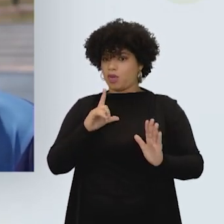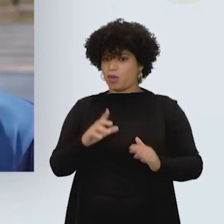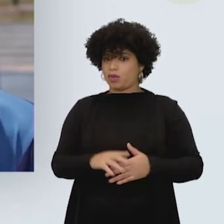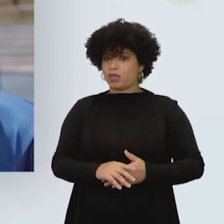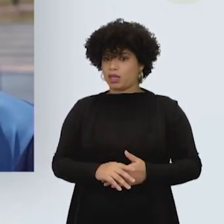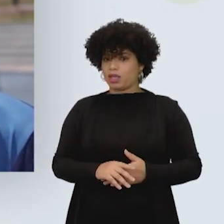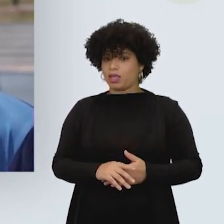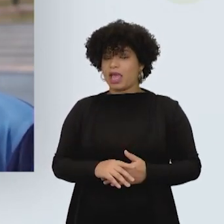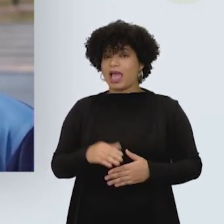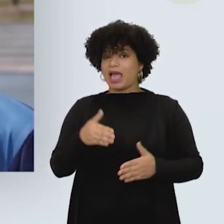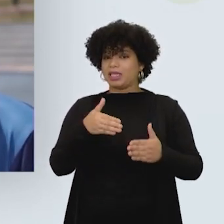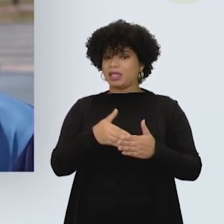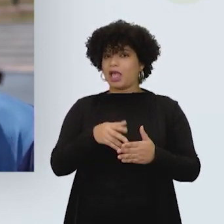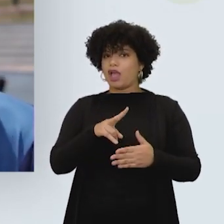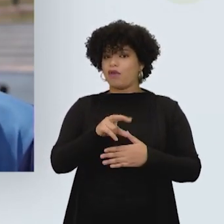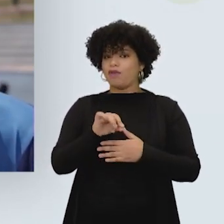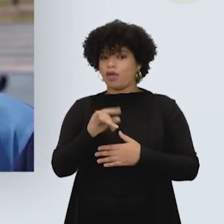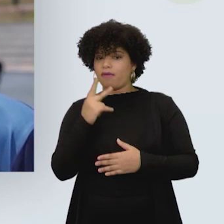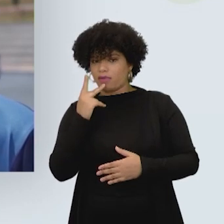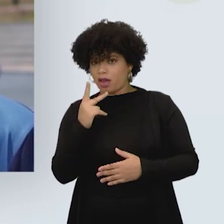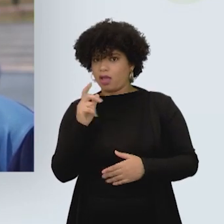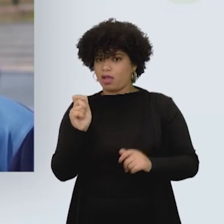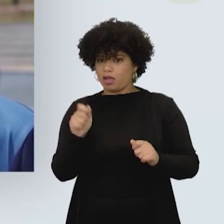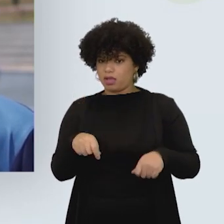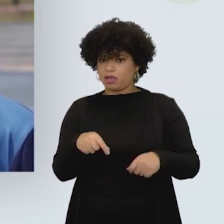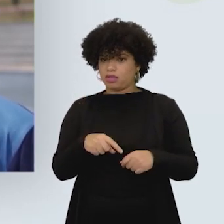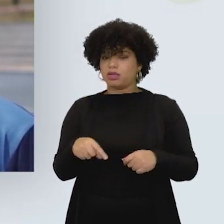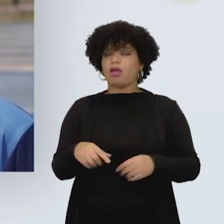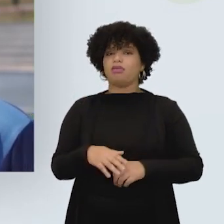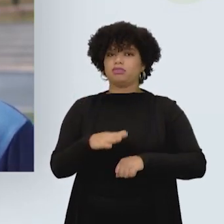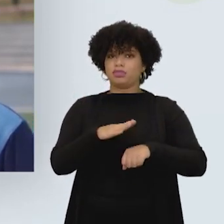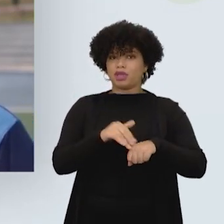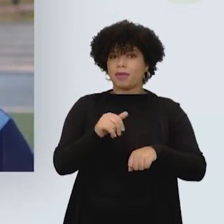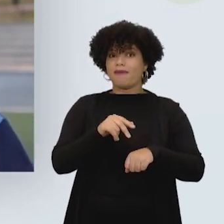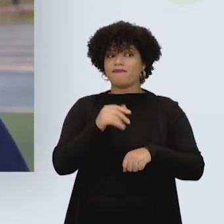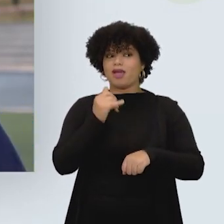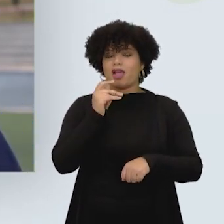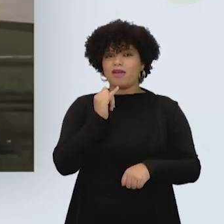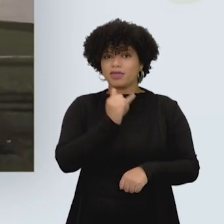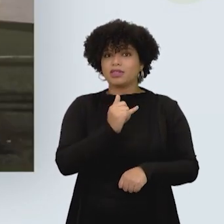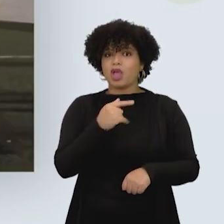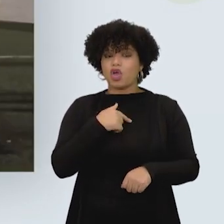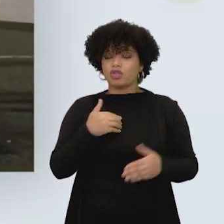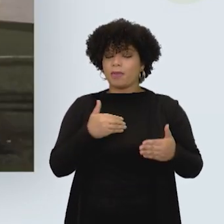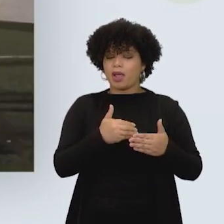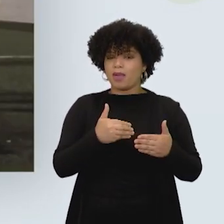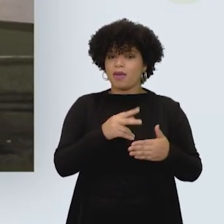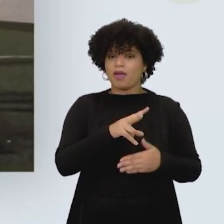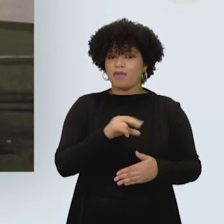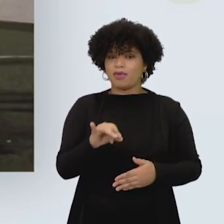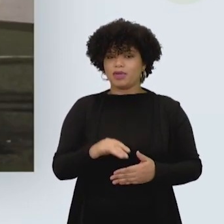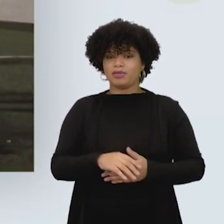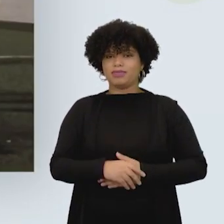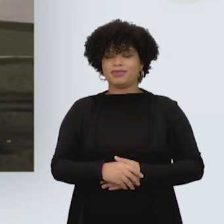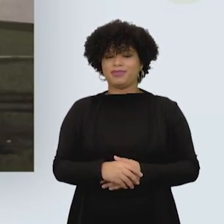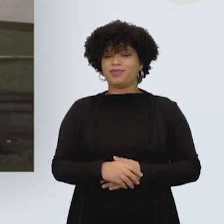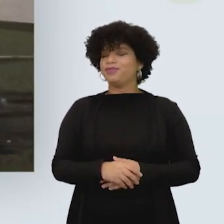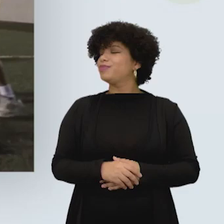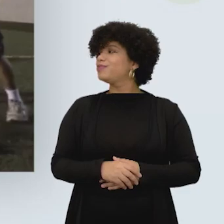falar até ali. E o chamador também só pode falar até ali. O chamador orienta o ataque e o goleiro orienta a defesa. Esquerda sua, Marquinhos.